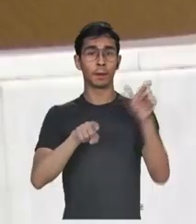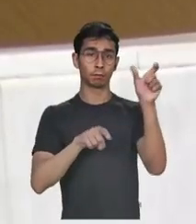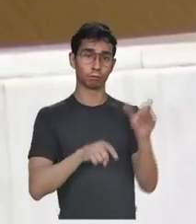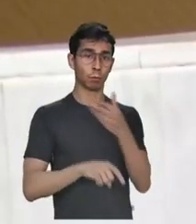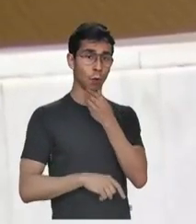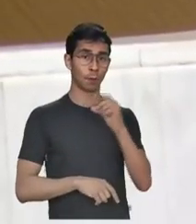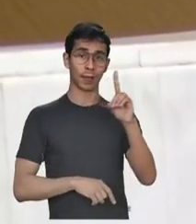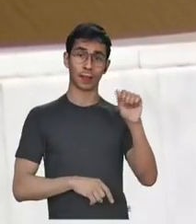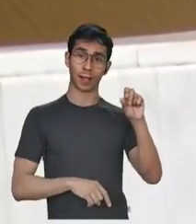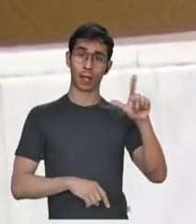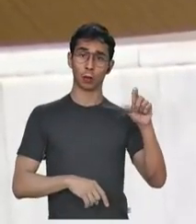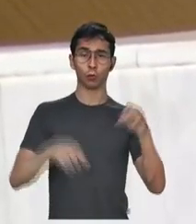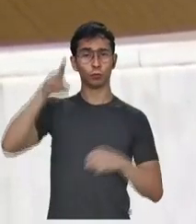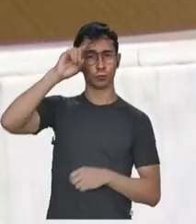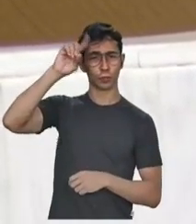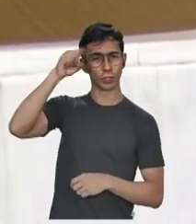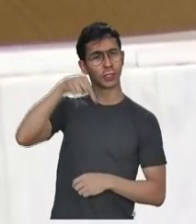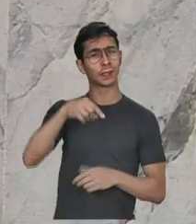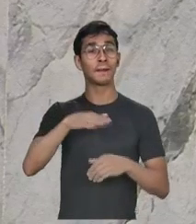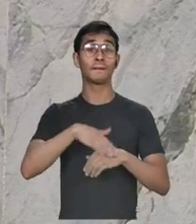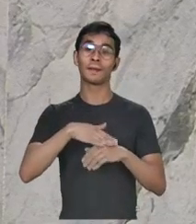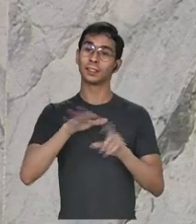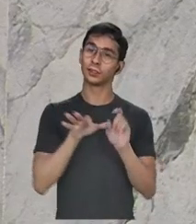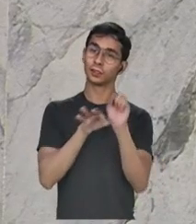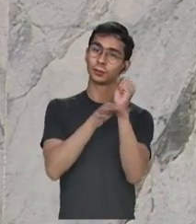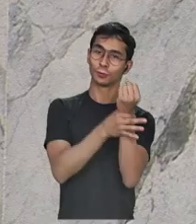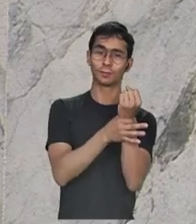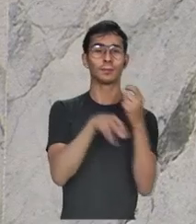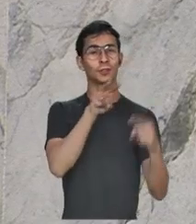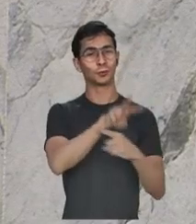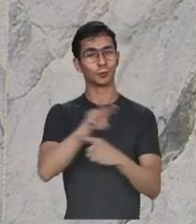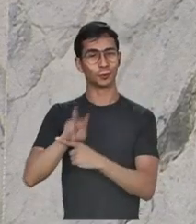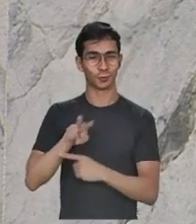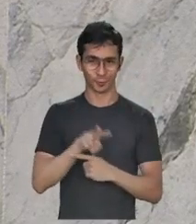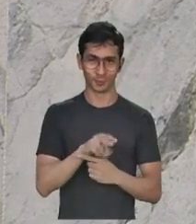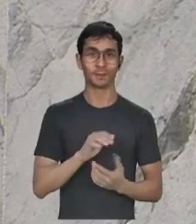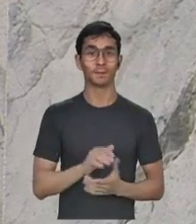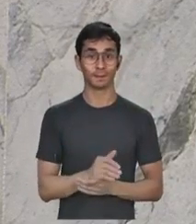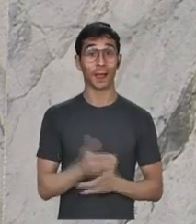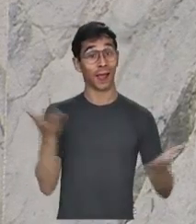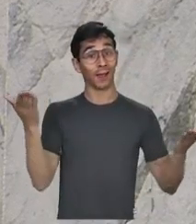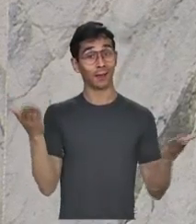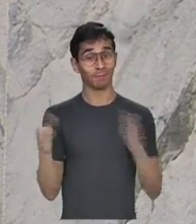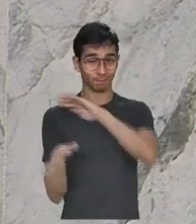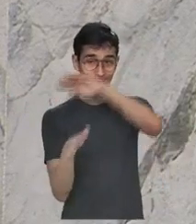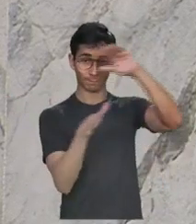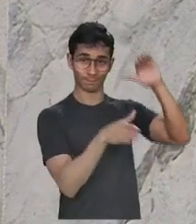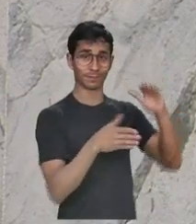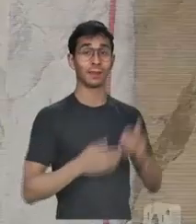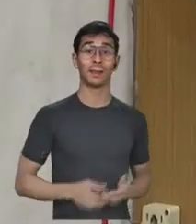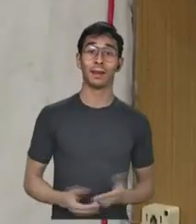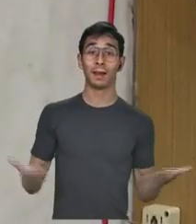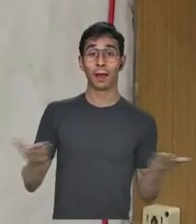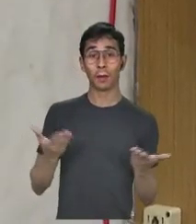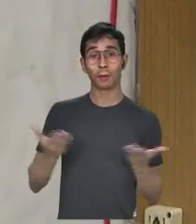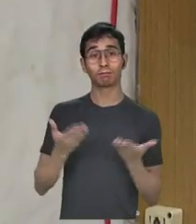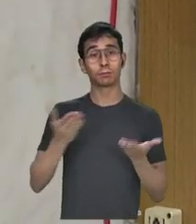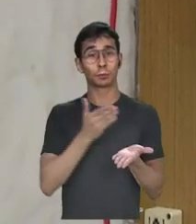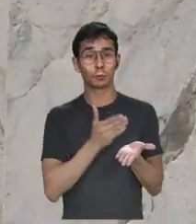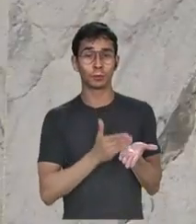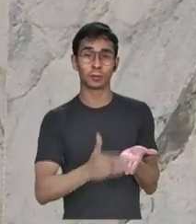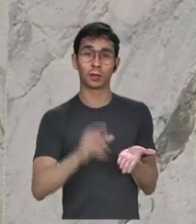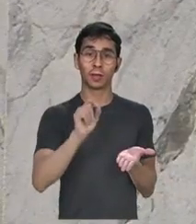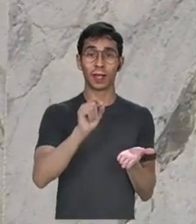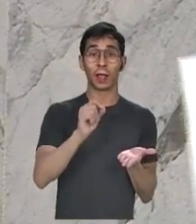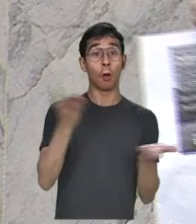segurança dessa assembléia legislativa para o iniciar aqui senhor presidente saudando as cidades que nesse